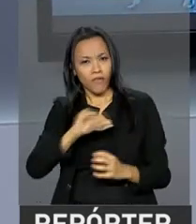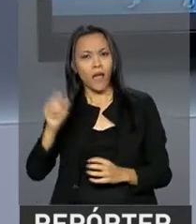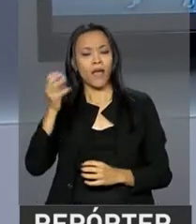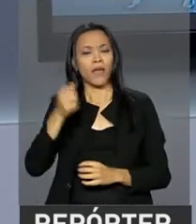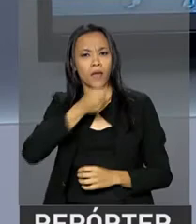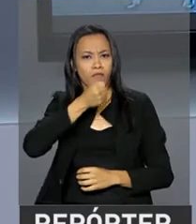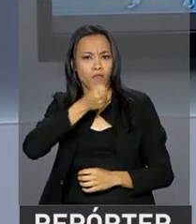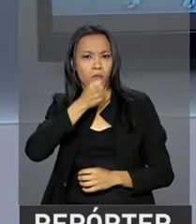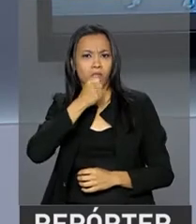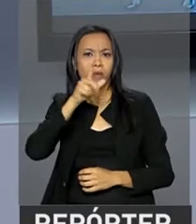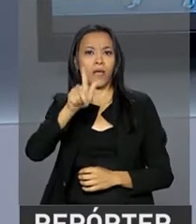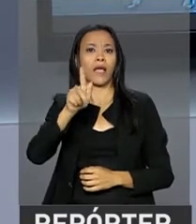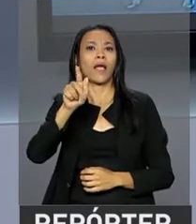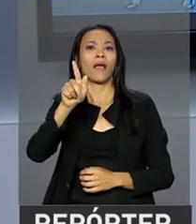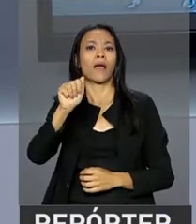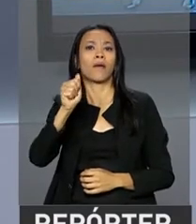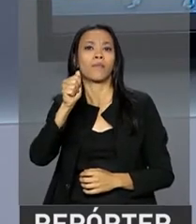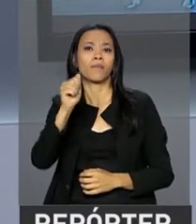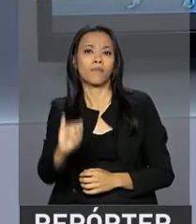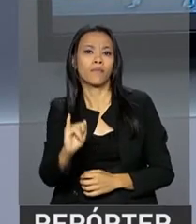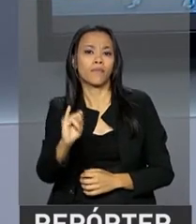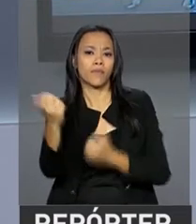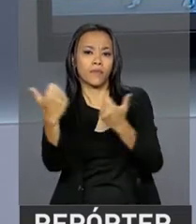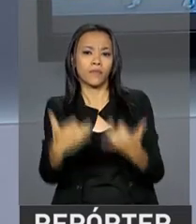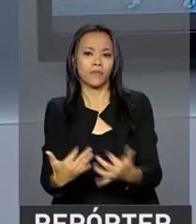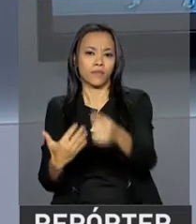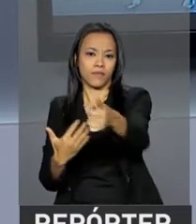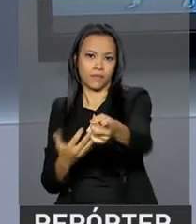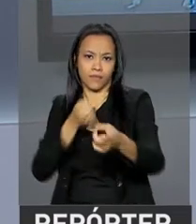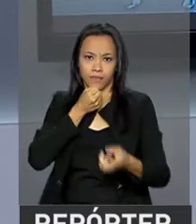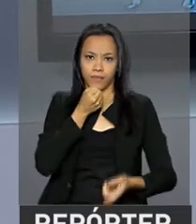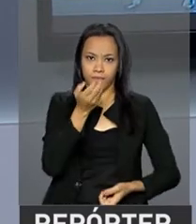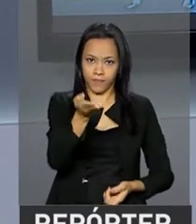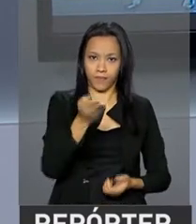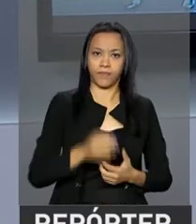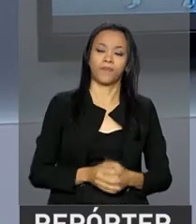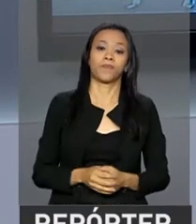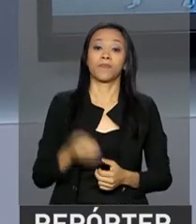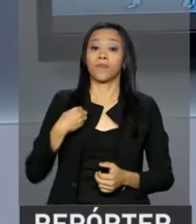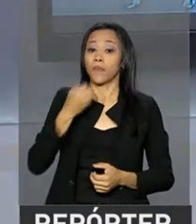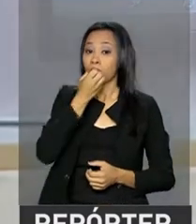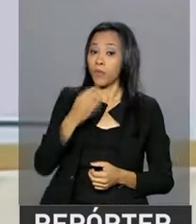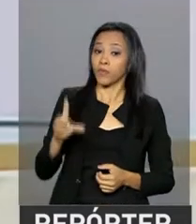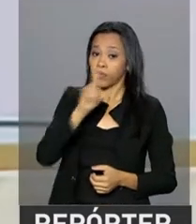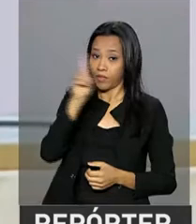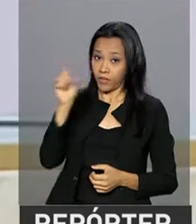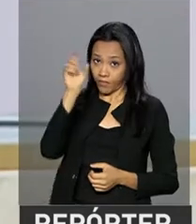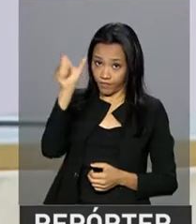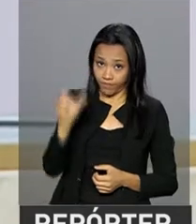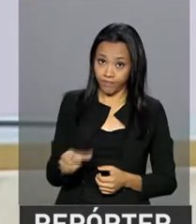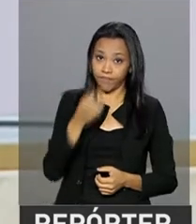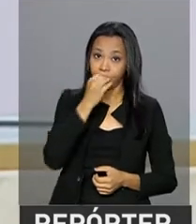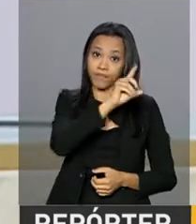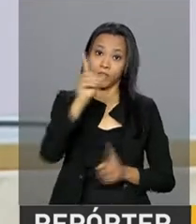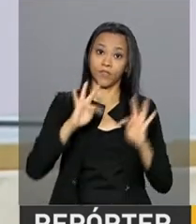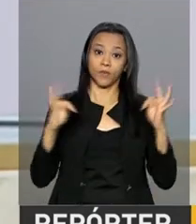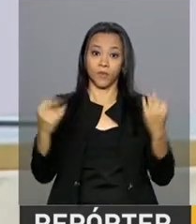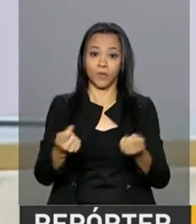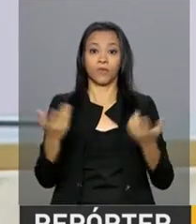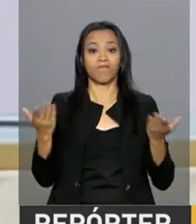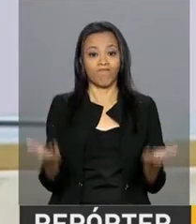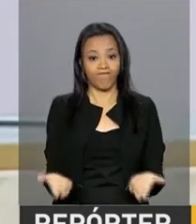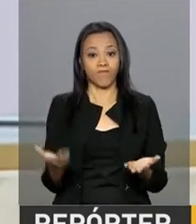mas já tem informações para a gente a bela bom dia bom dia jaime um bom dia a todos é isso mesmo olhos